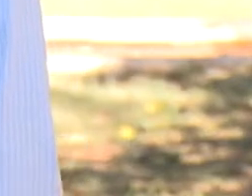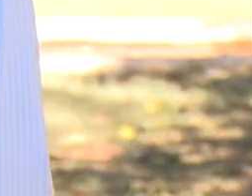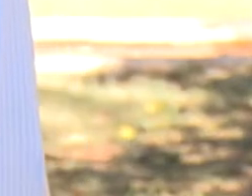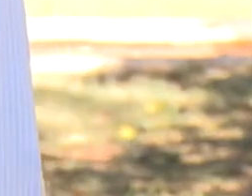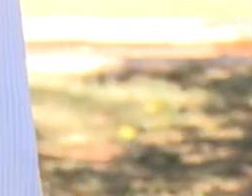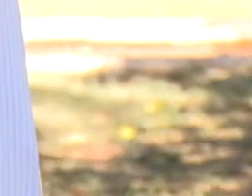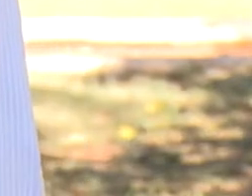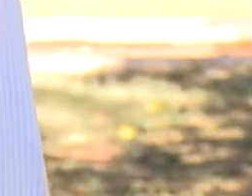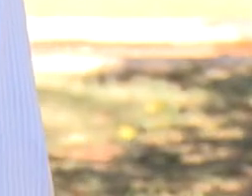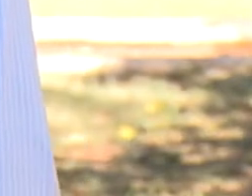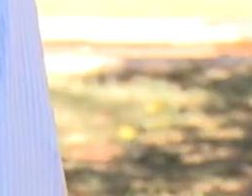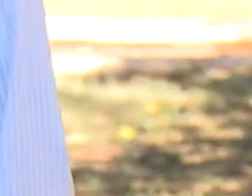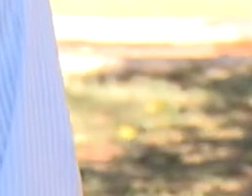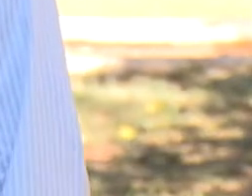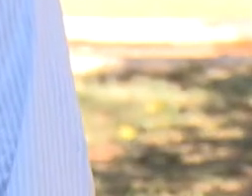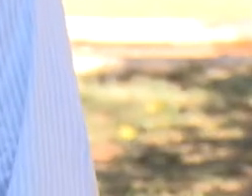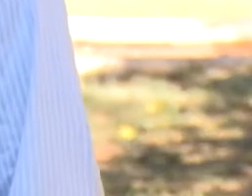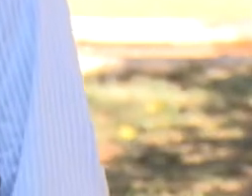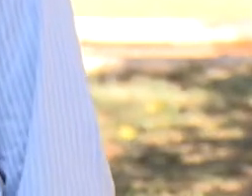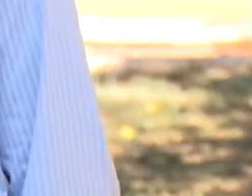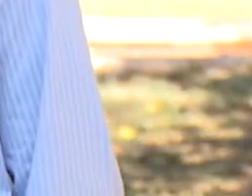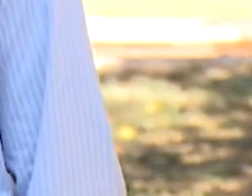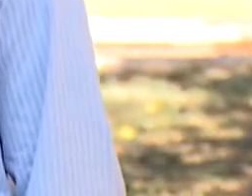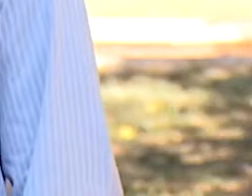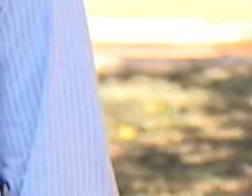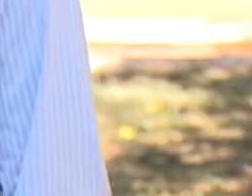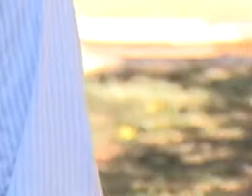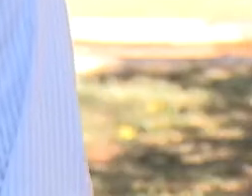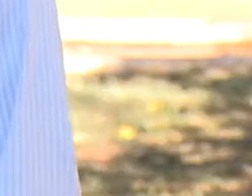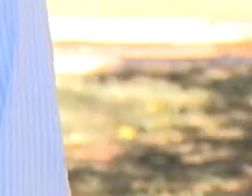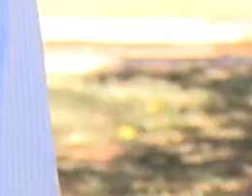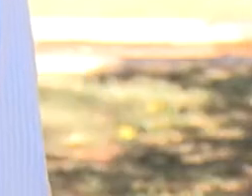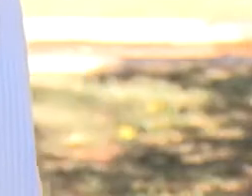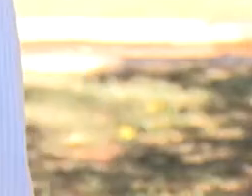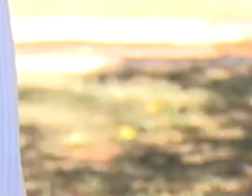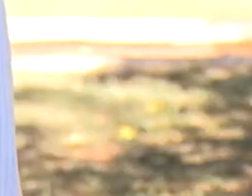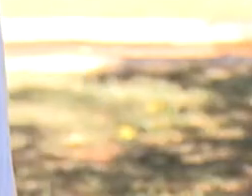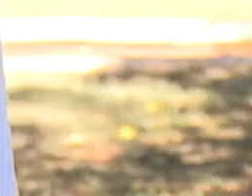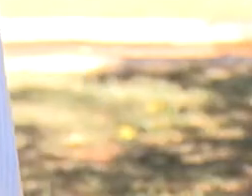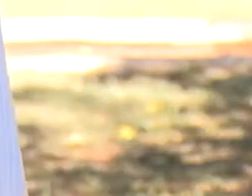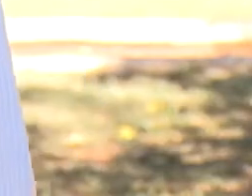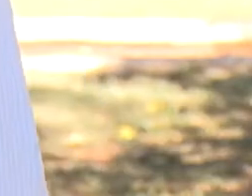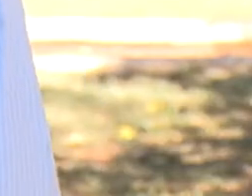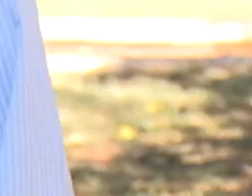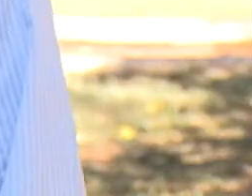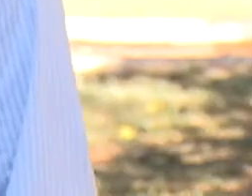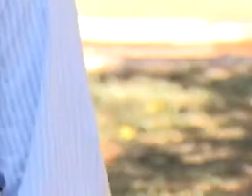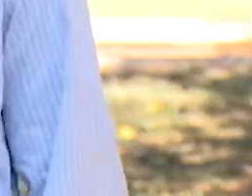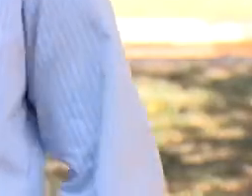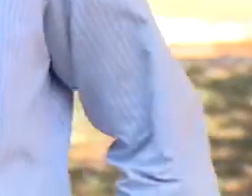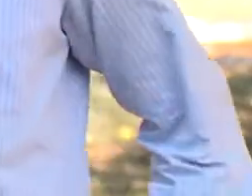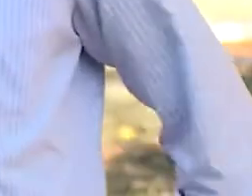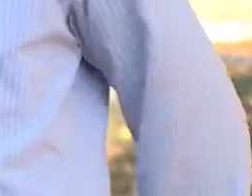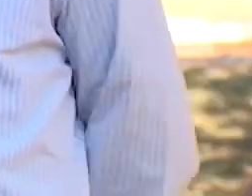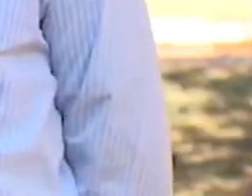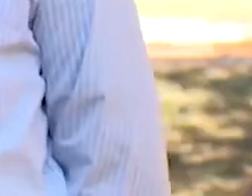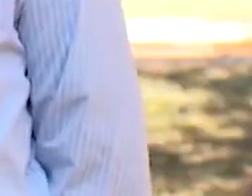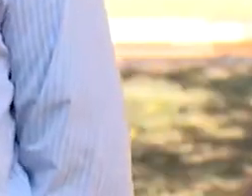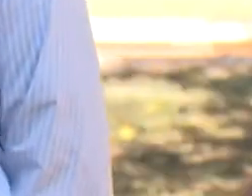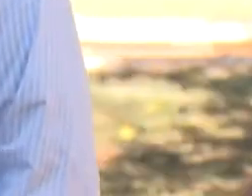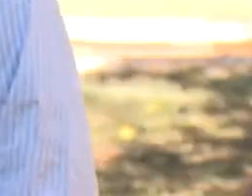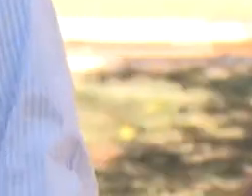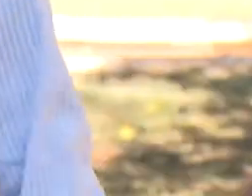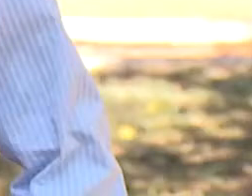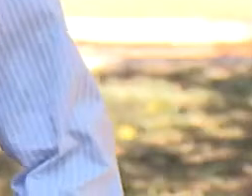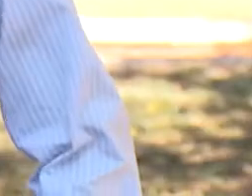autoconhecimento. Bom, a gente está numa praça aqui que leva o nome do criador da logosofia. Isso. Quem é ele? Explica pra gente. Então, o autor